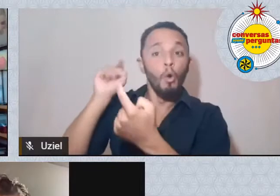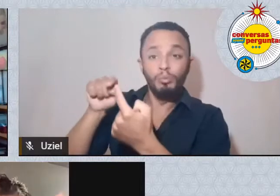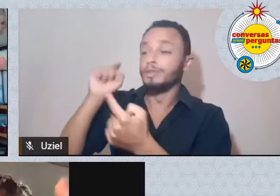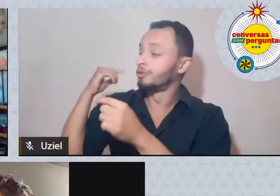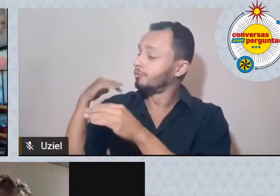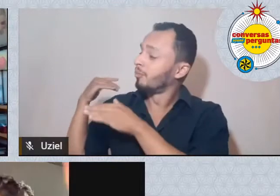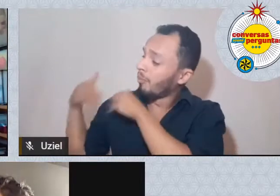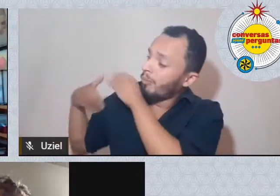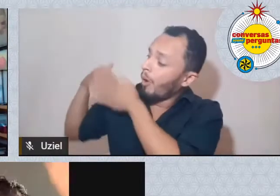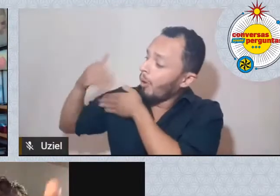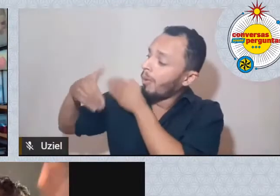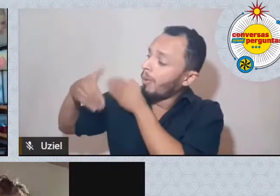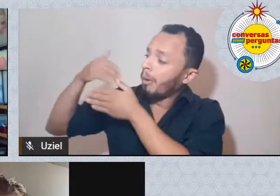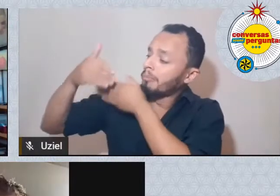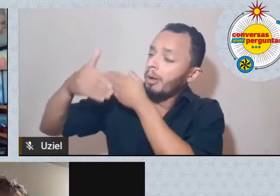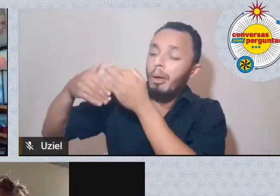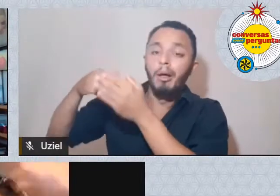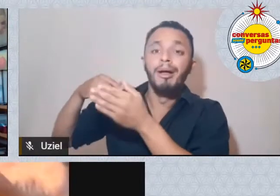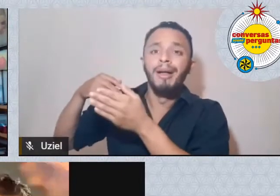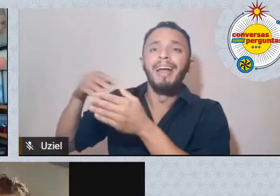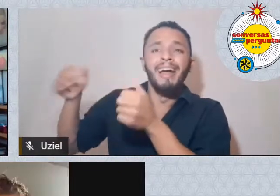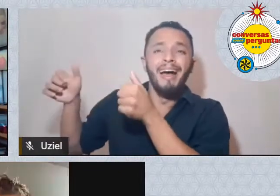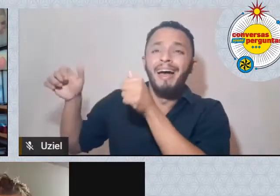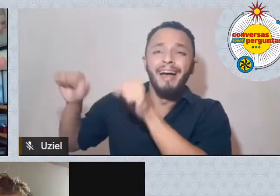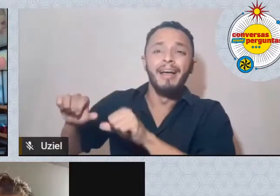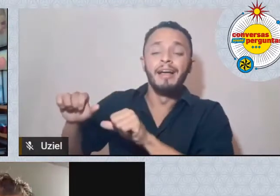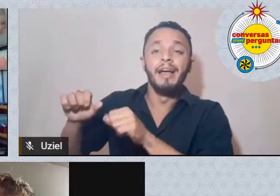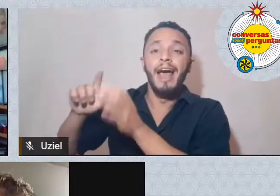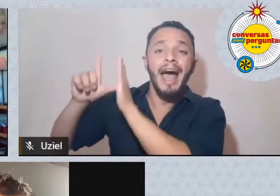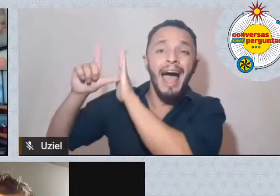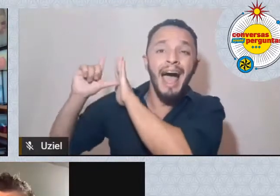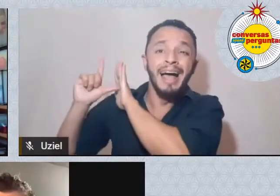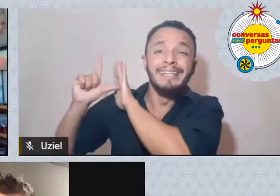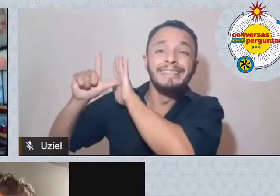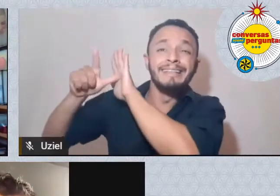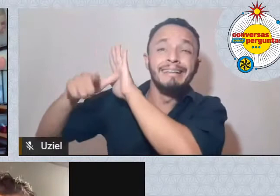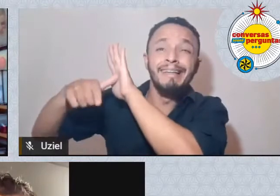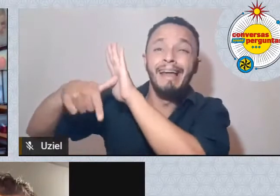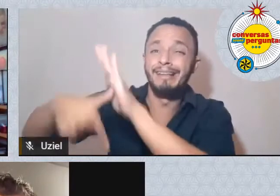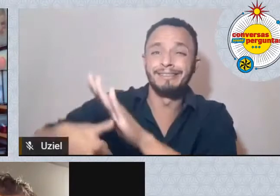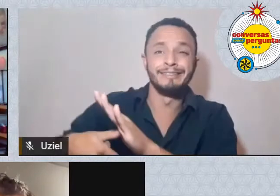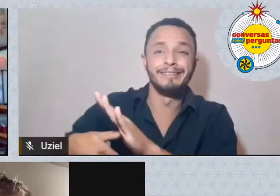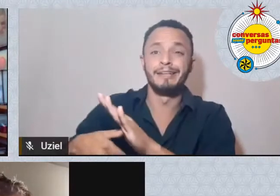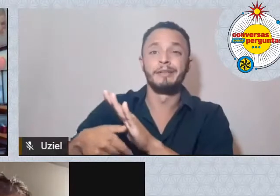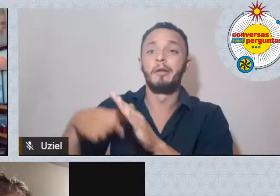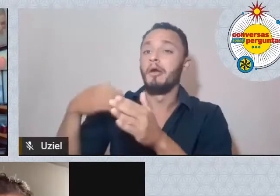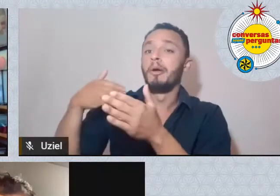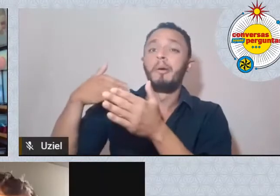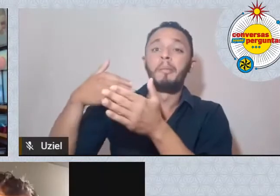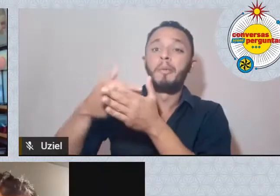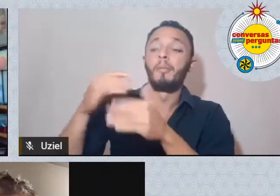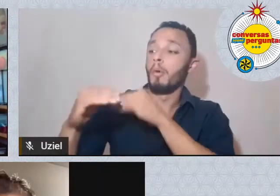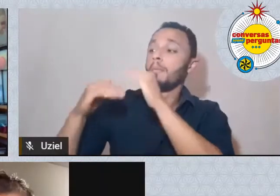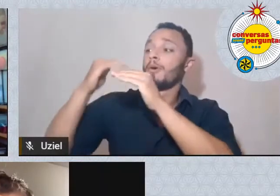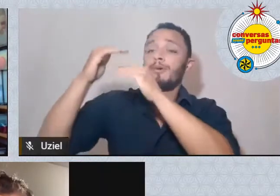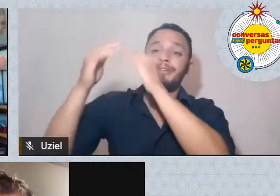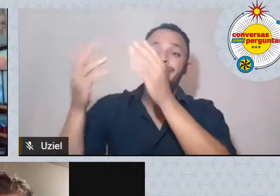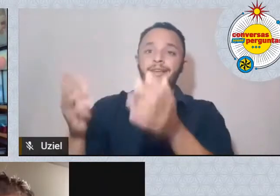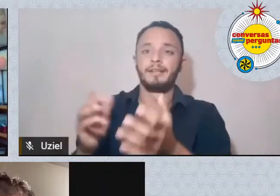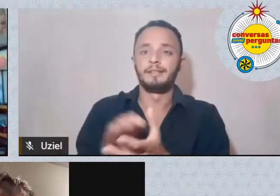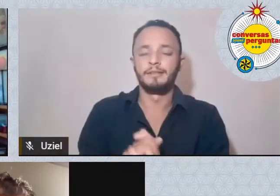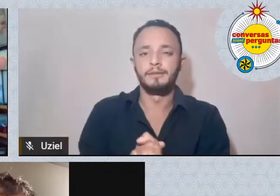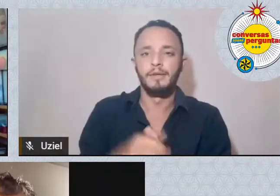em comparação assim com um certo meta-ideal de progresso, mas muito atrasado em relação à teoria